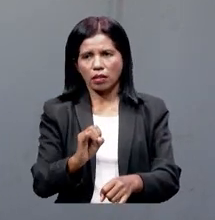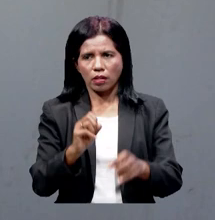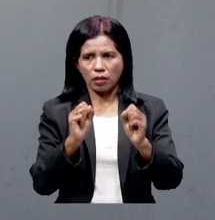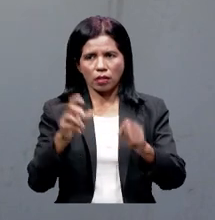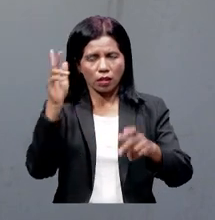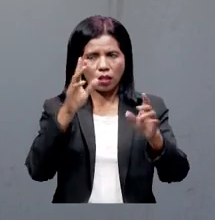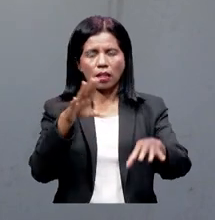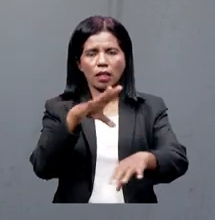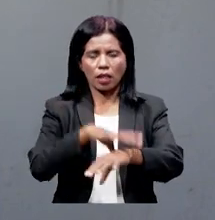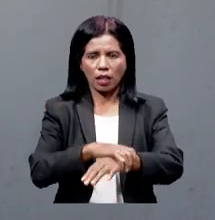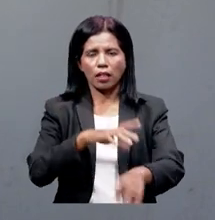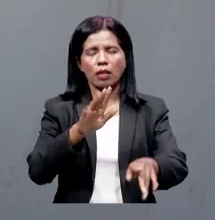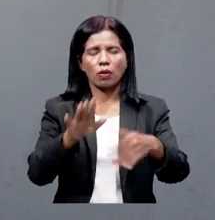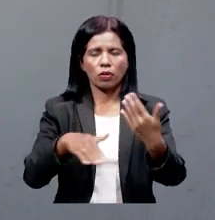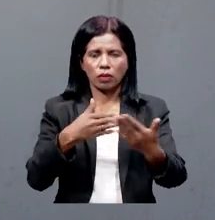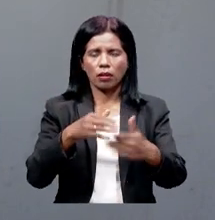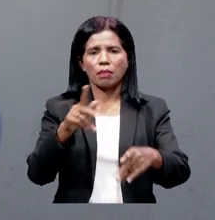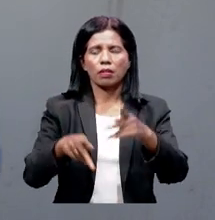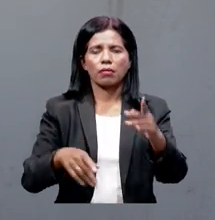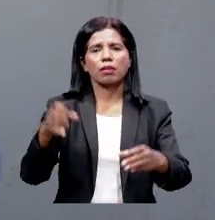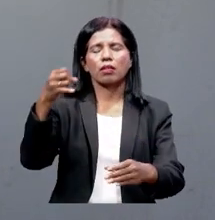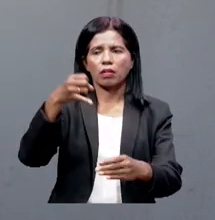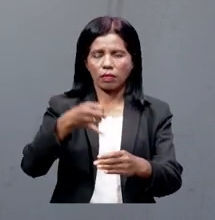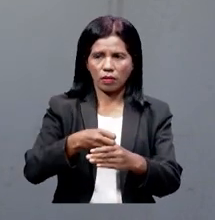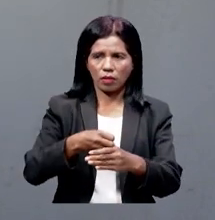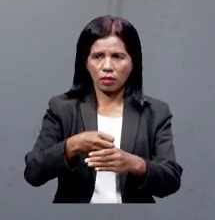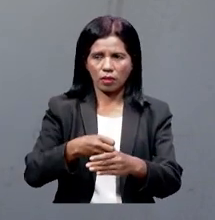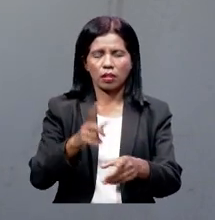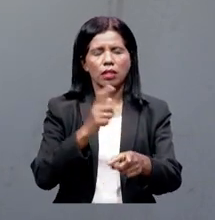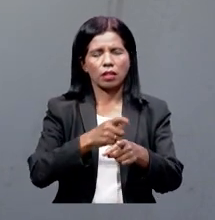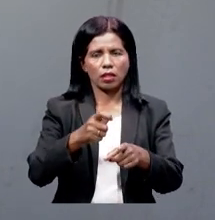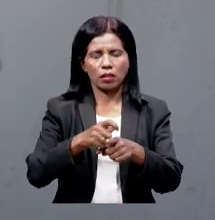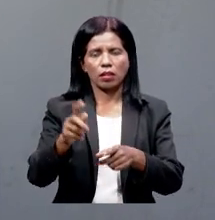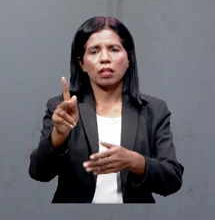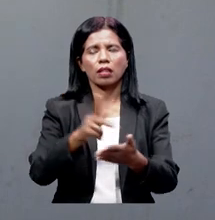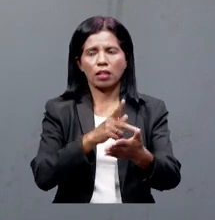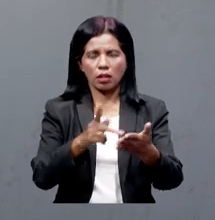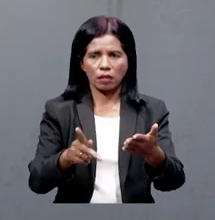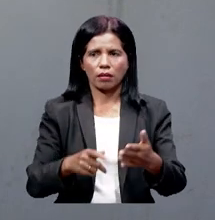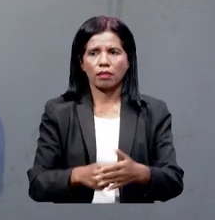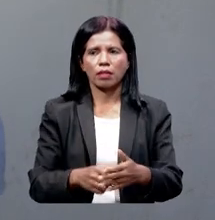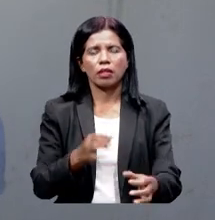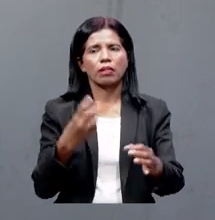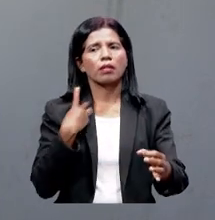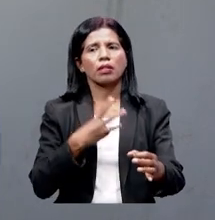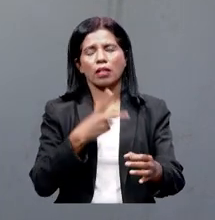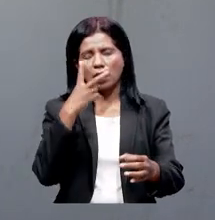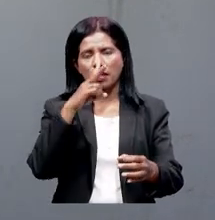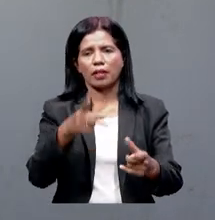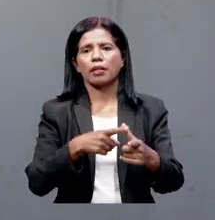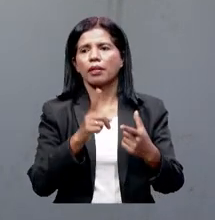carro do emasira deve envolve ba prática crime infanticídio mas se cara que tá halo de revisão